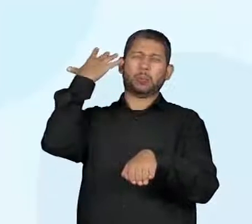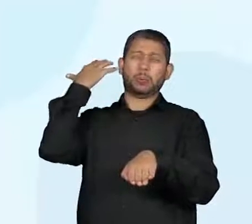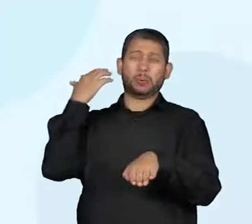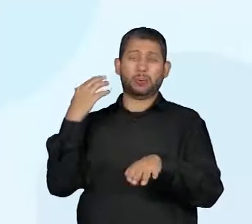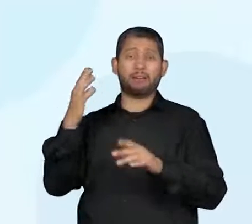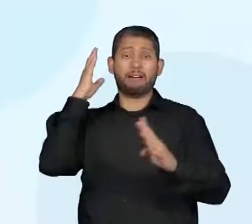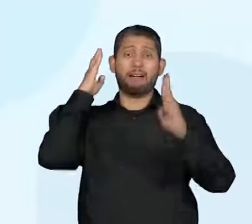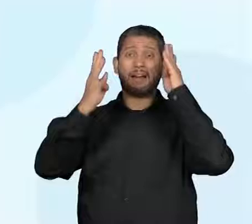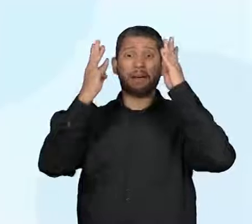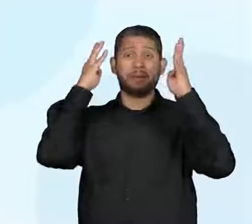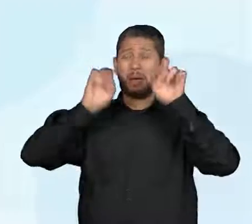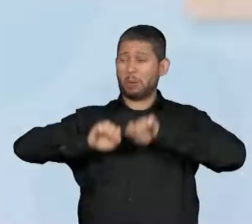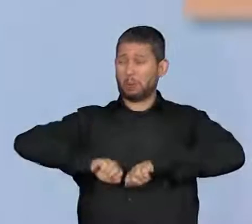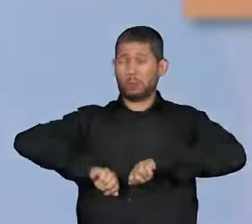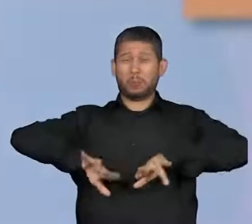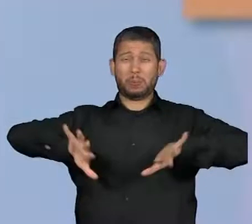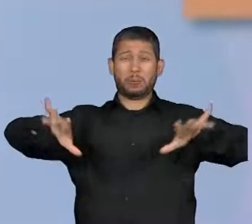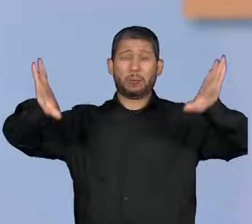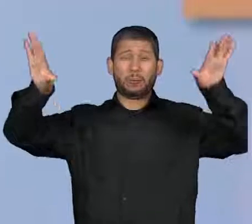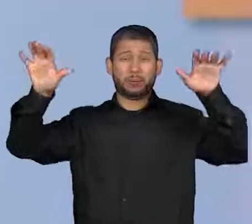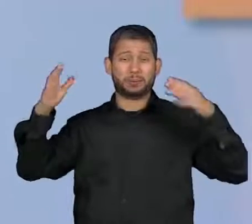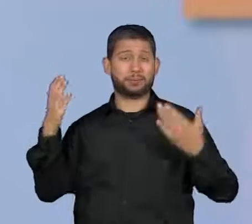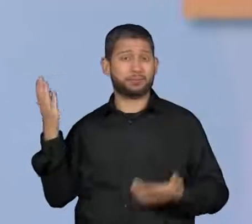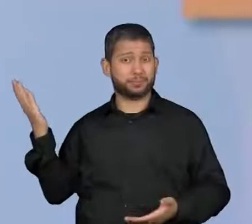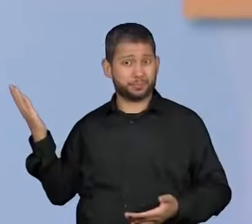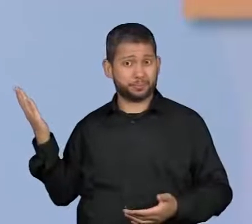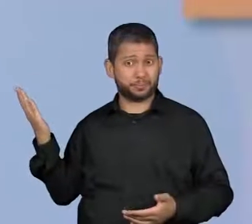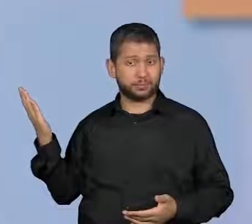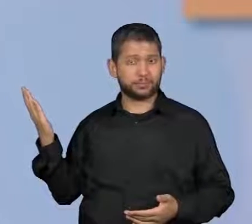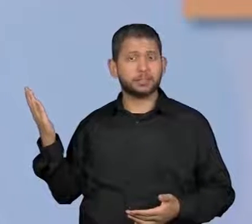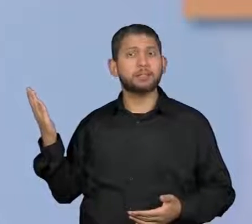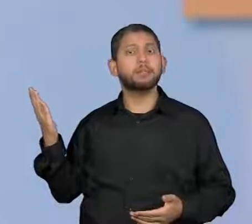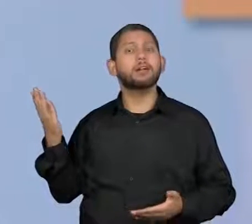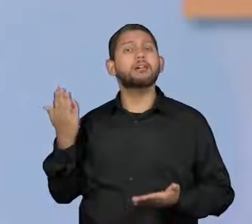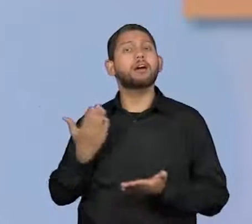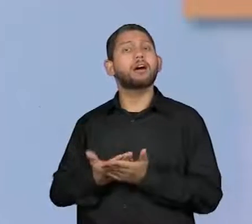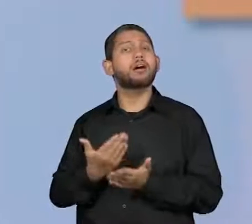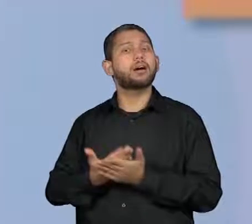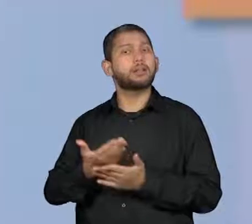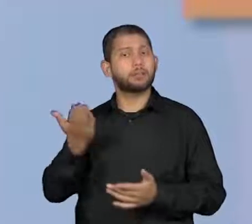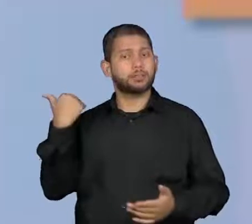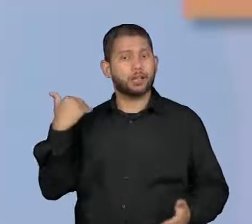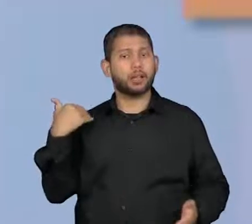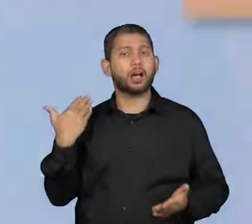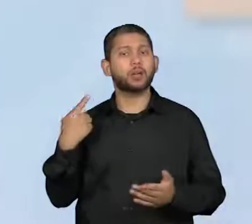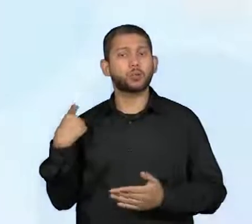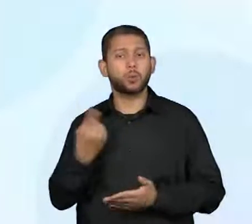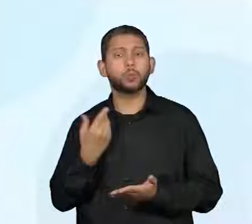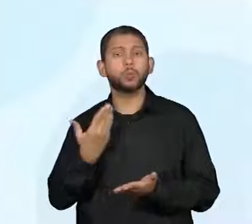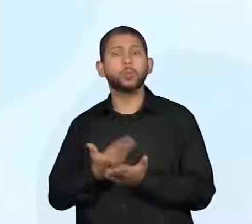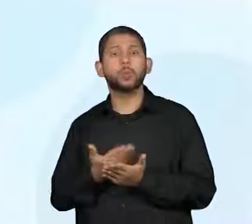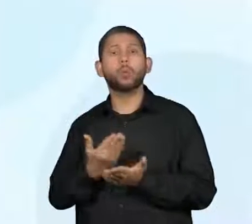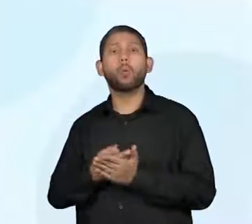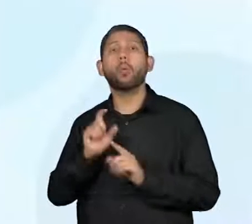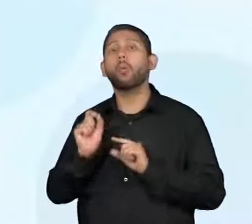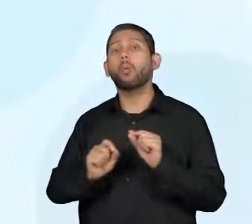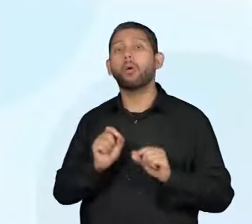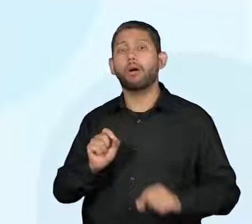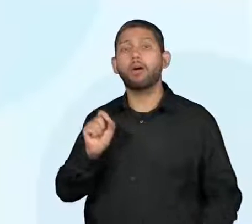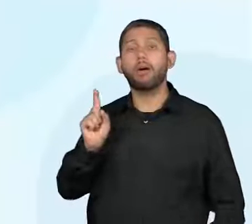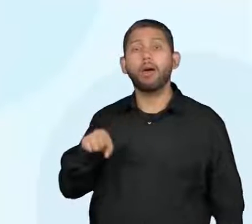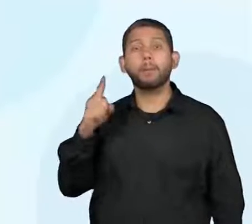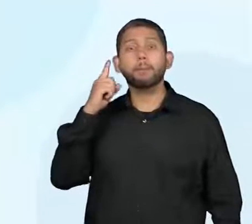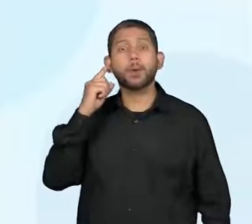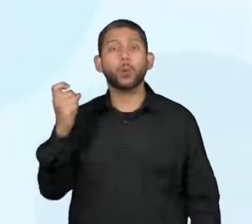ar, também é um tipo de poluição. Mas o que nós vimos de fato na outra aula foi justamente essa questão da poluição